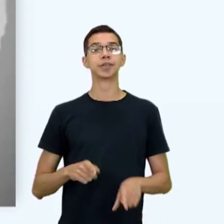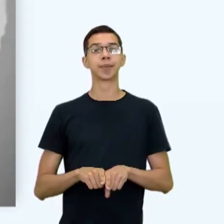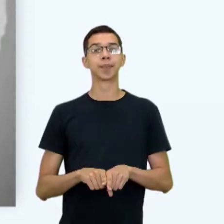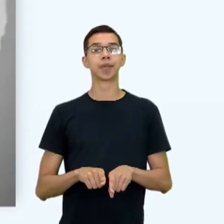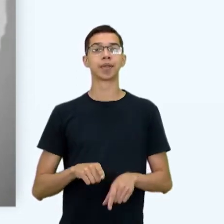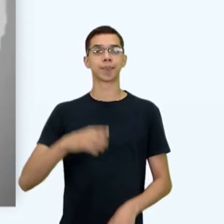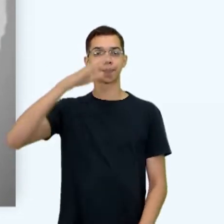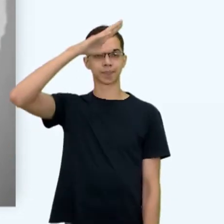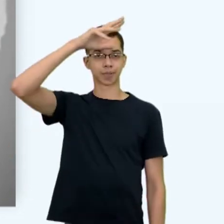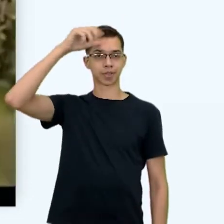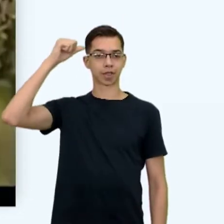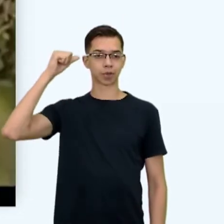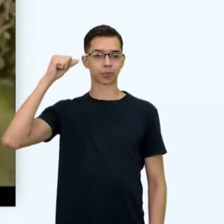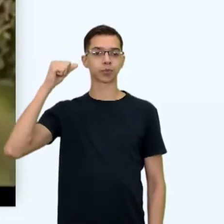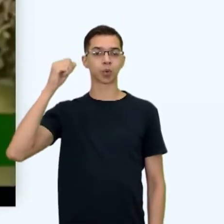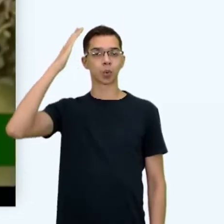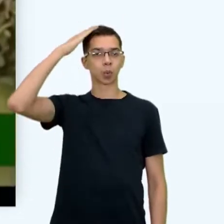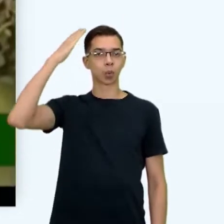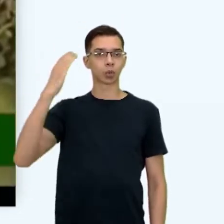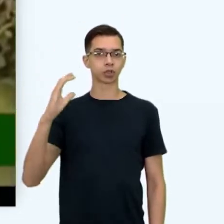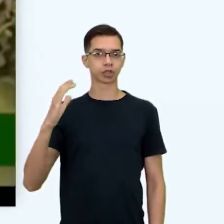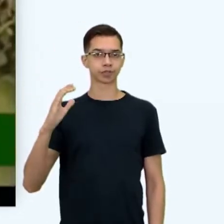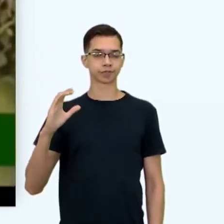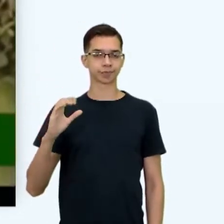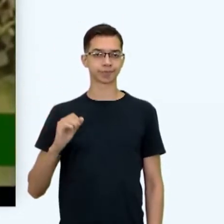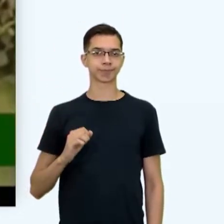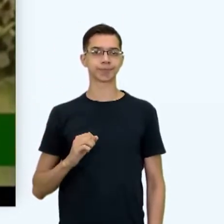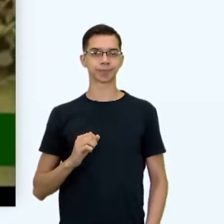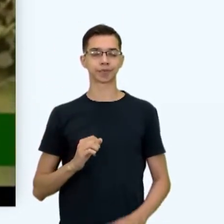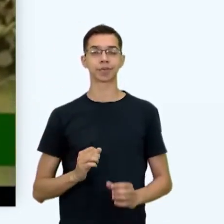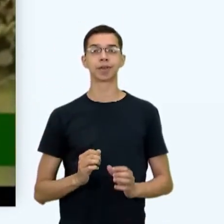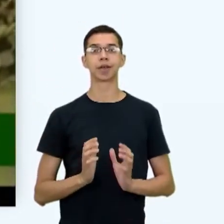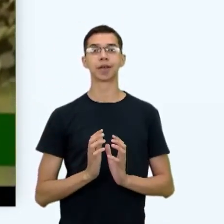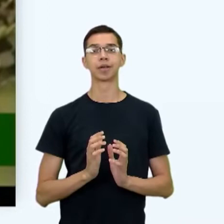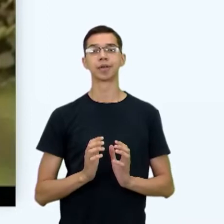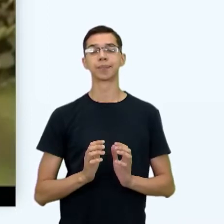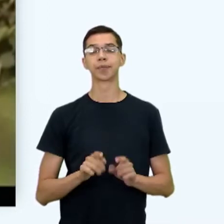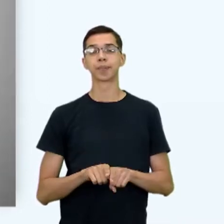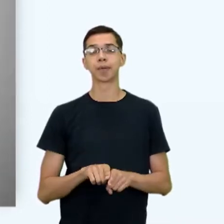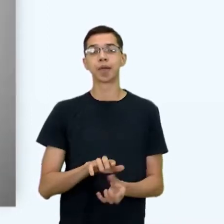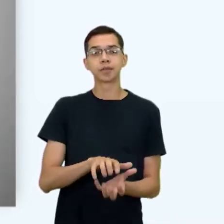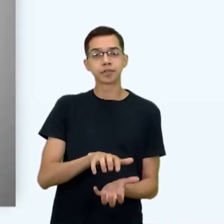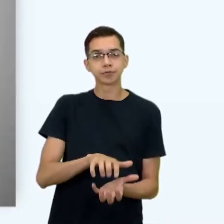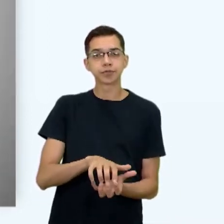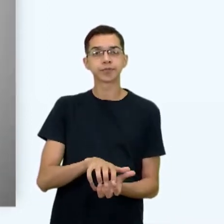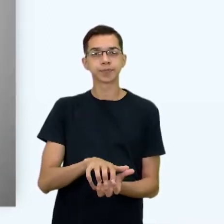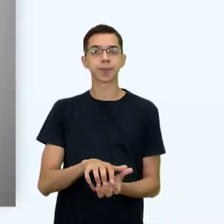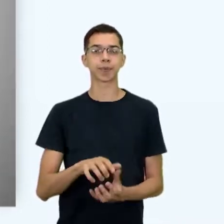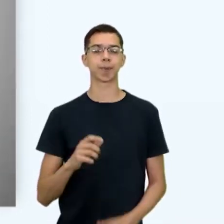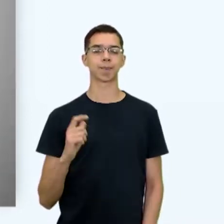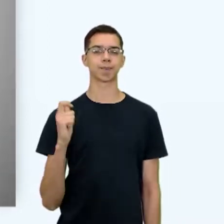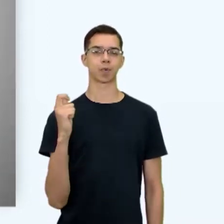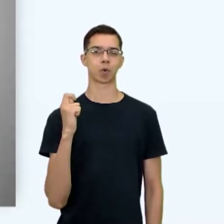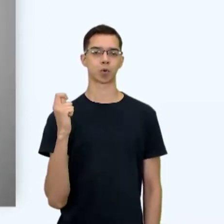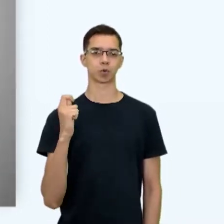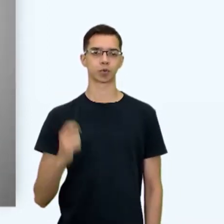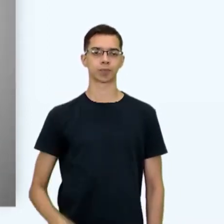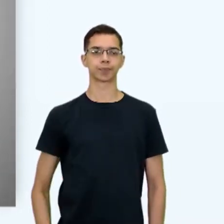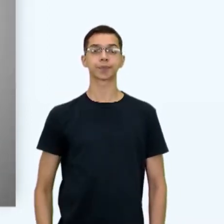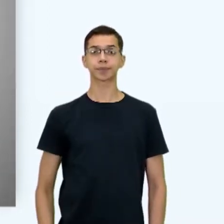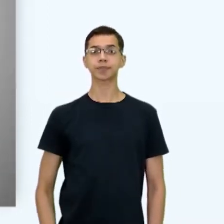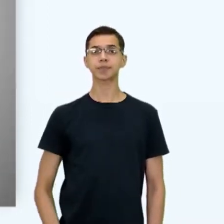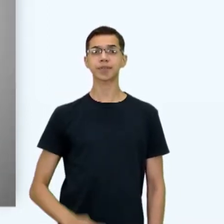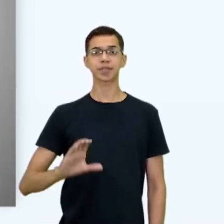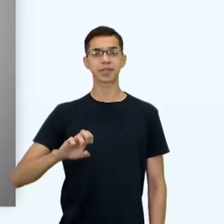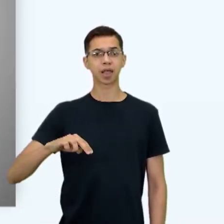e Porto Alegre. Além do número de habitantes, o censo traz outros dados. De acordo com o IBGE, a população